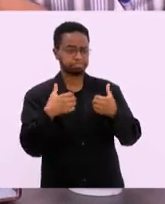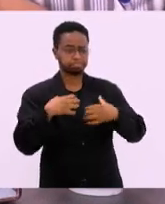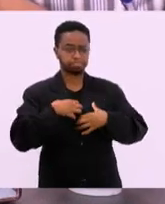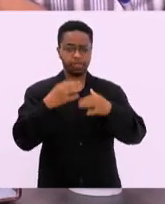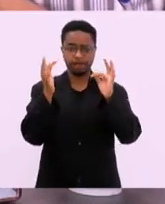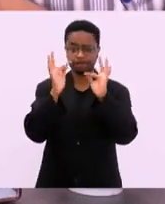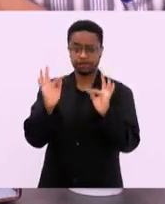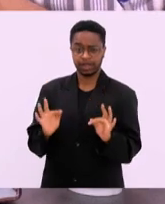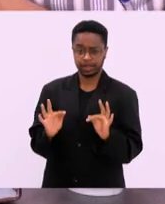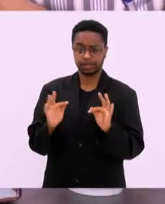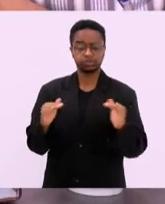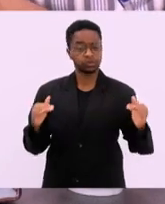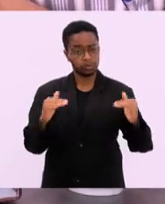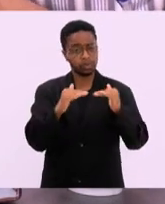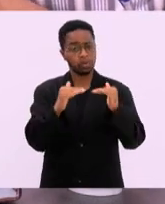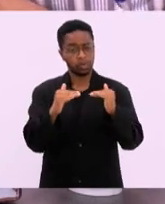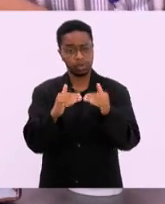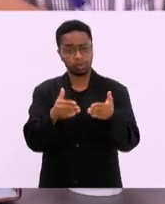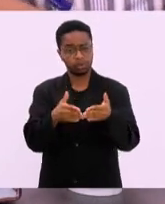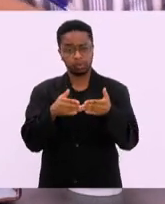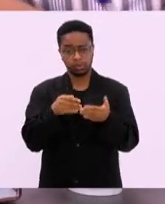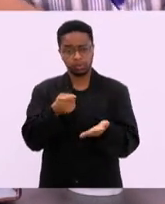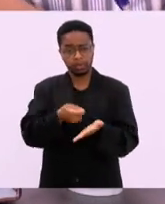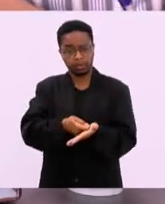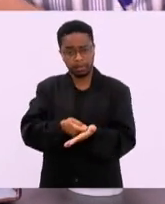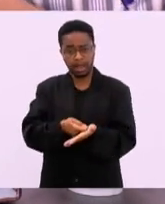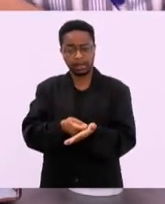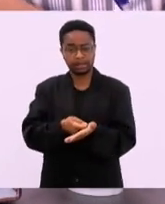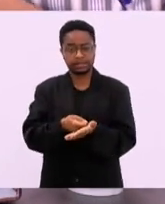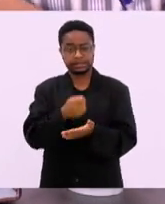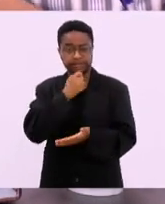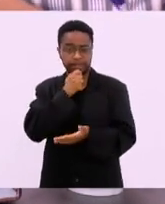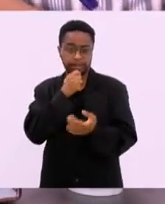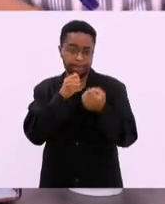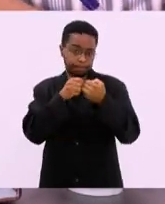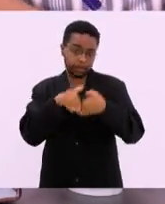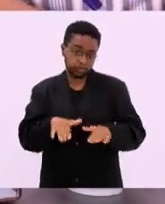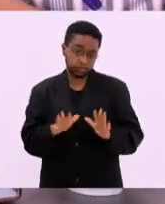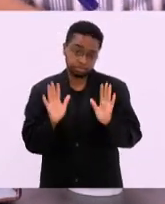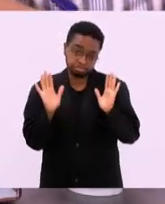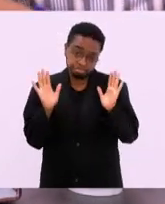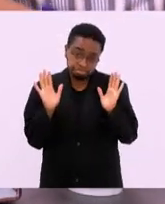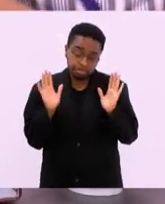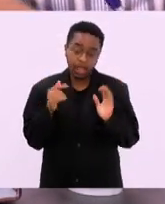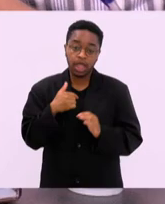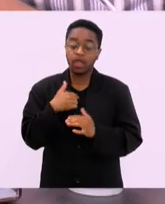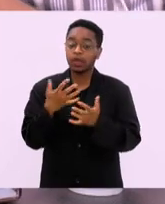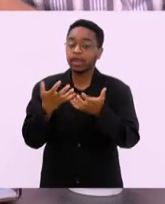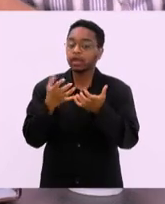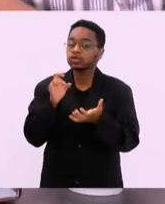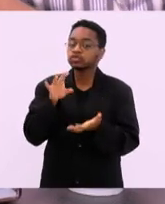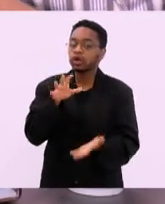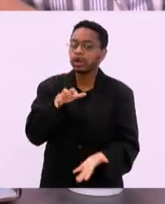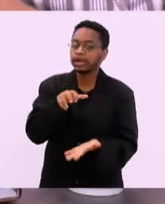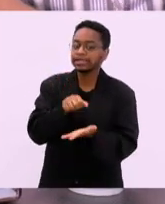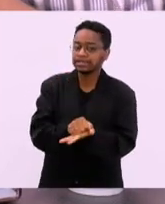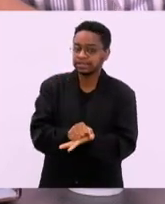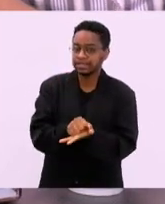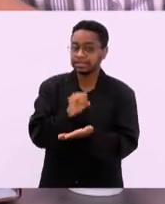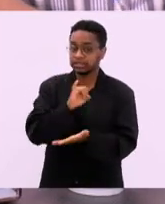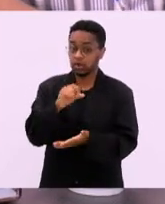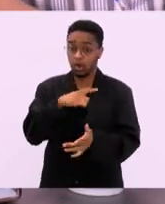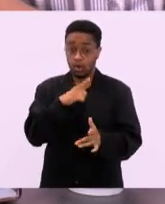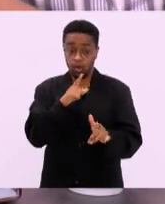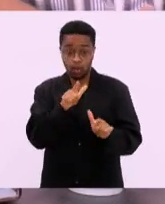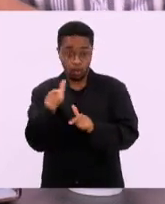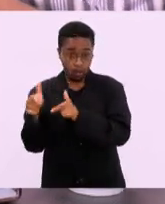de isentar. Sem ter o impacto, que eu só quero deixar, presidente, consagrado que qualquer outro